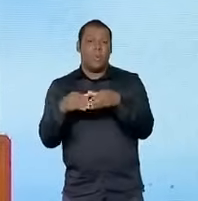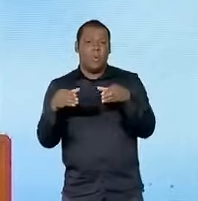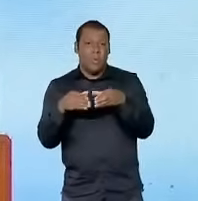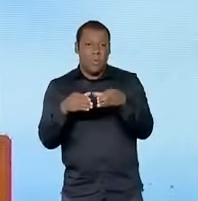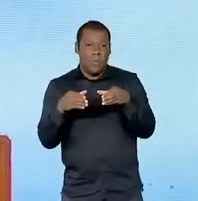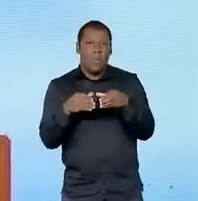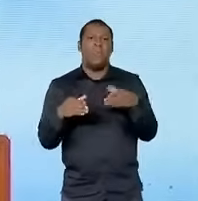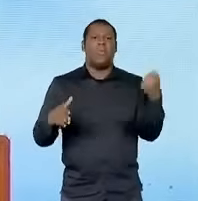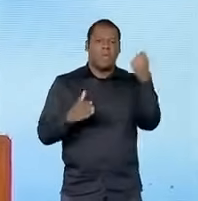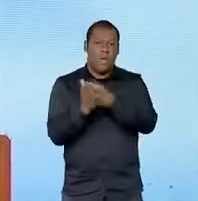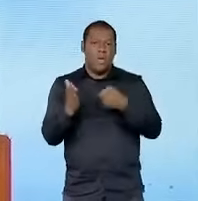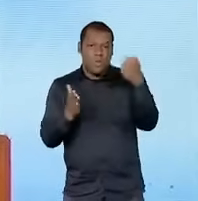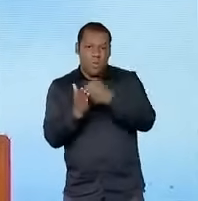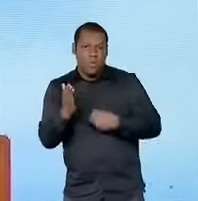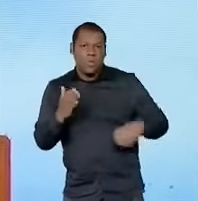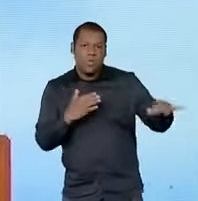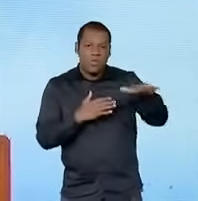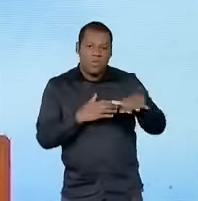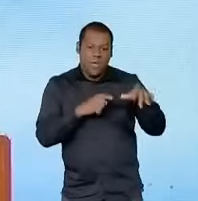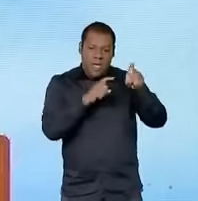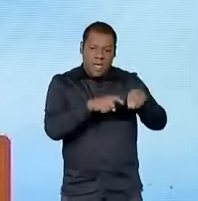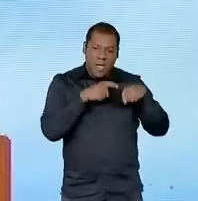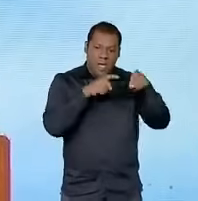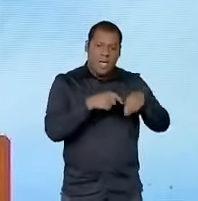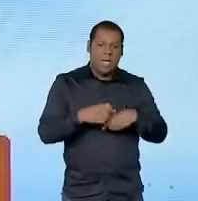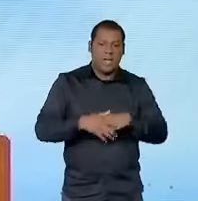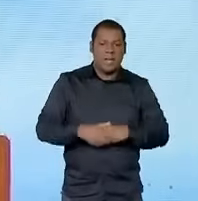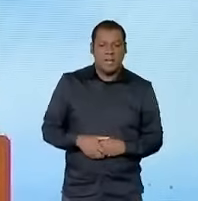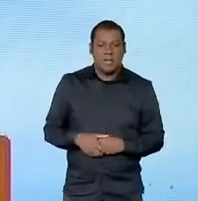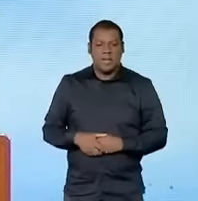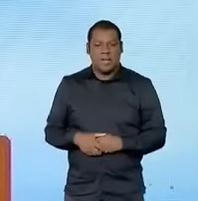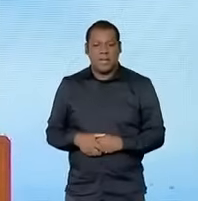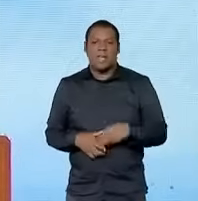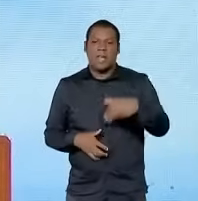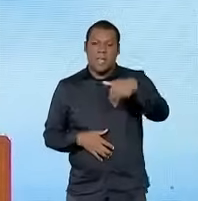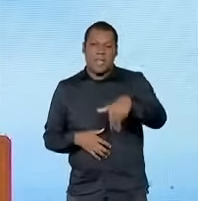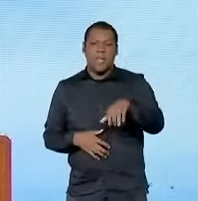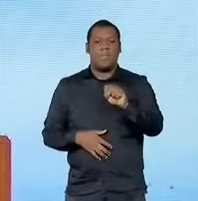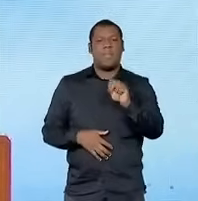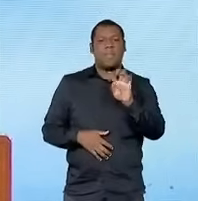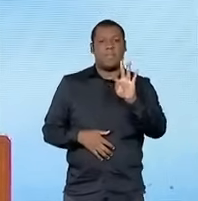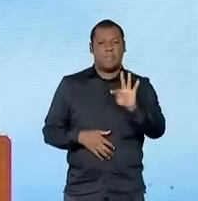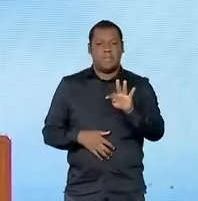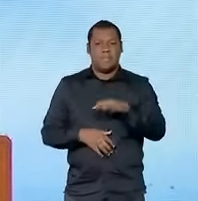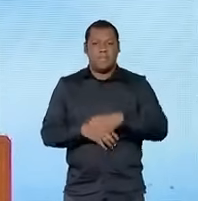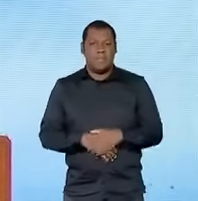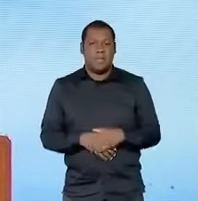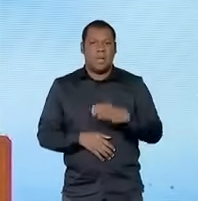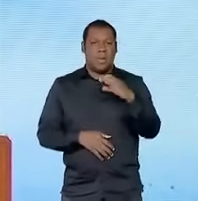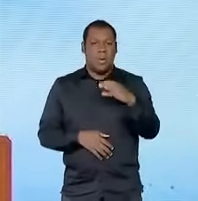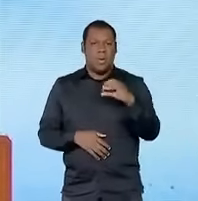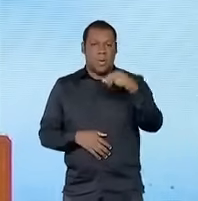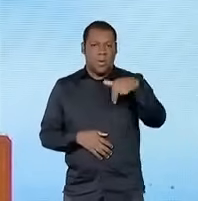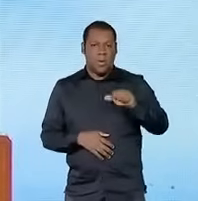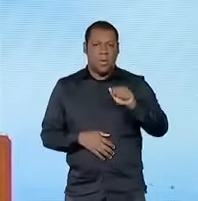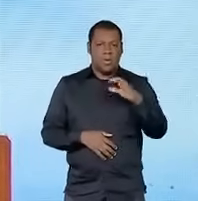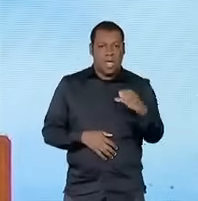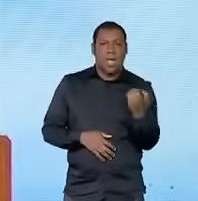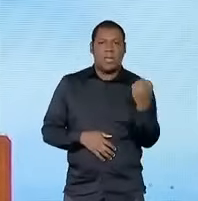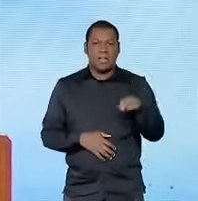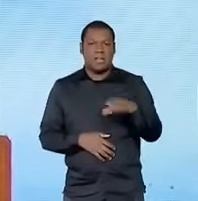campo, CONTAG, CONTRAF Brasil, MST, CONAC,